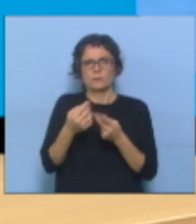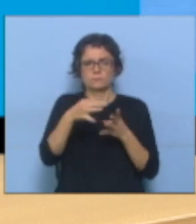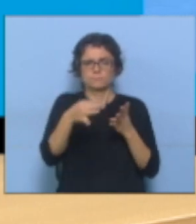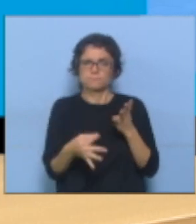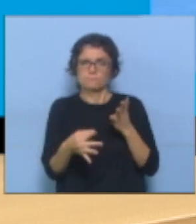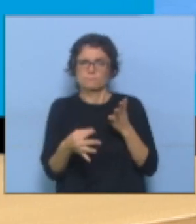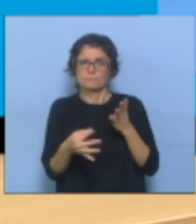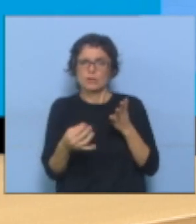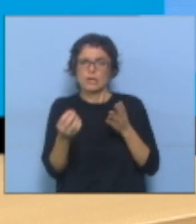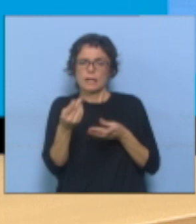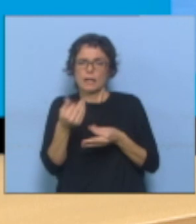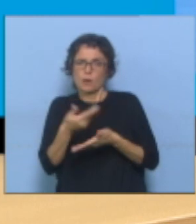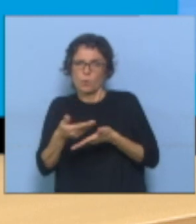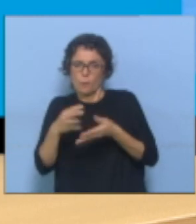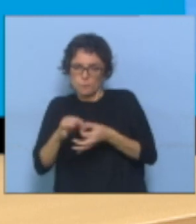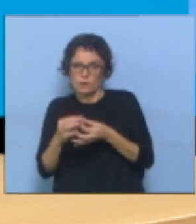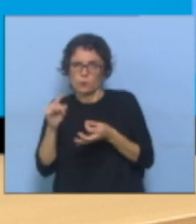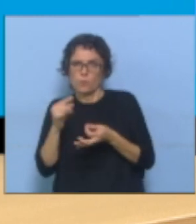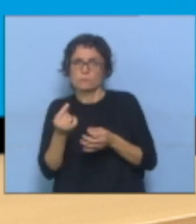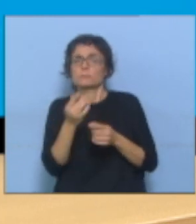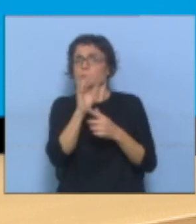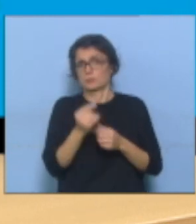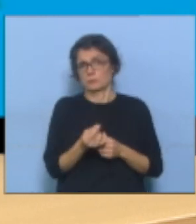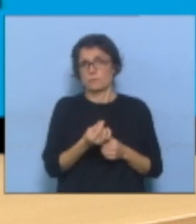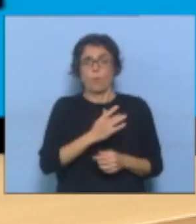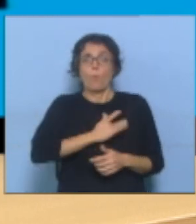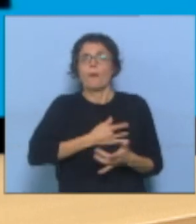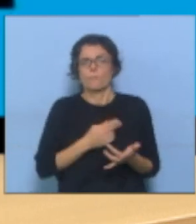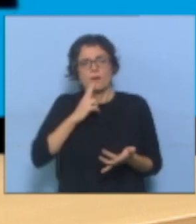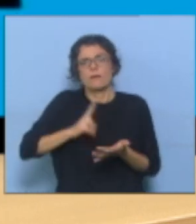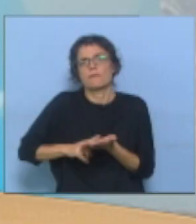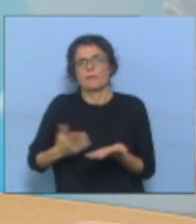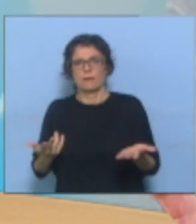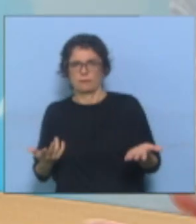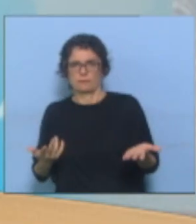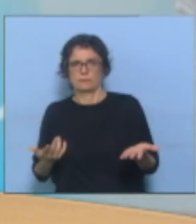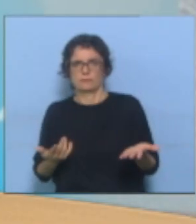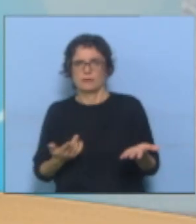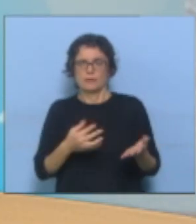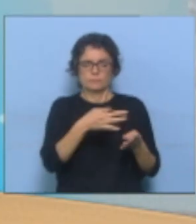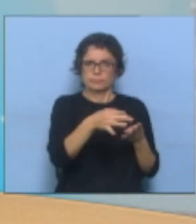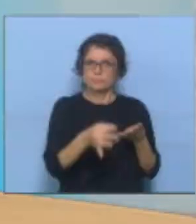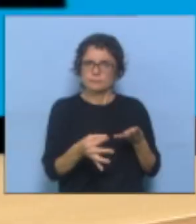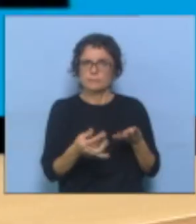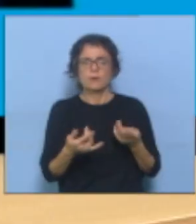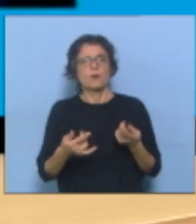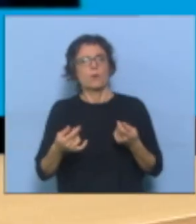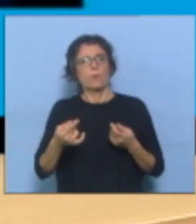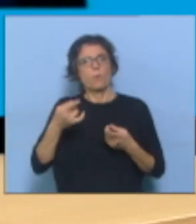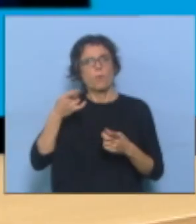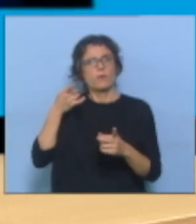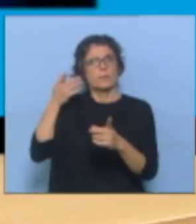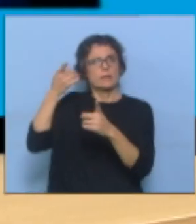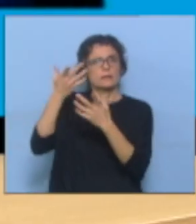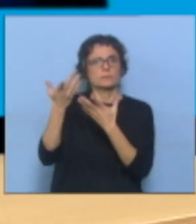o amor e a verdade, como critérios de gestão. Será uma divisa da SES, não é? É uma divisa da SES, que é inspirar os líderes a viver